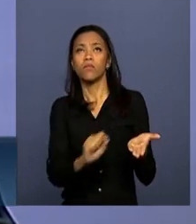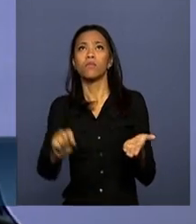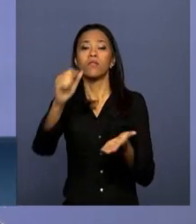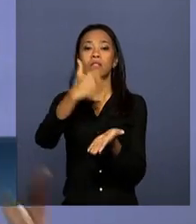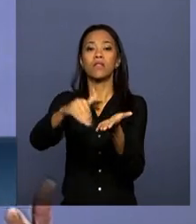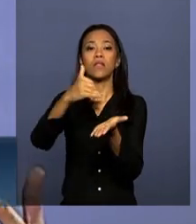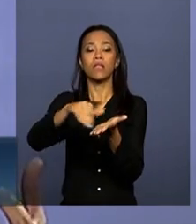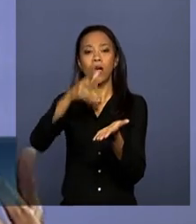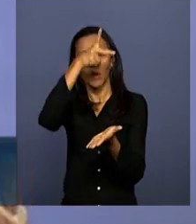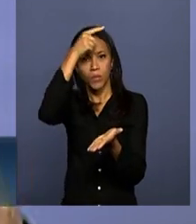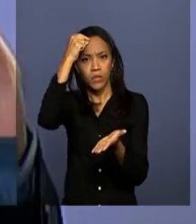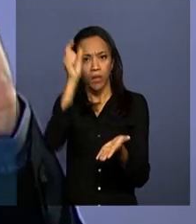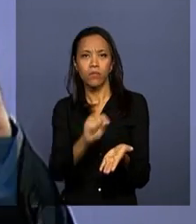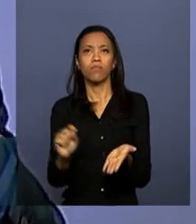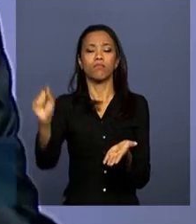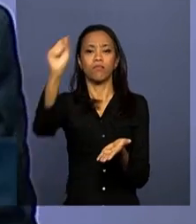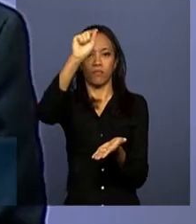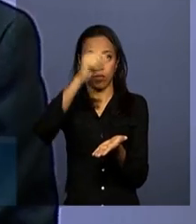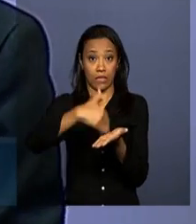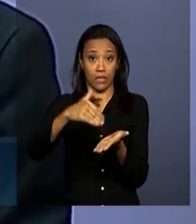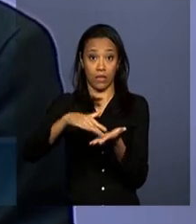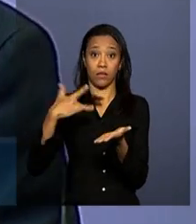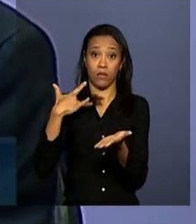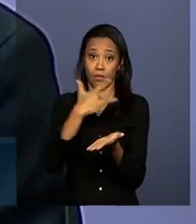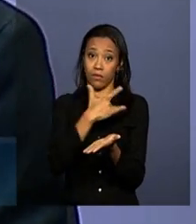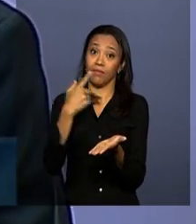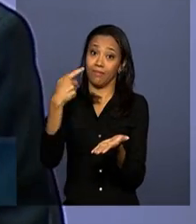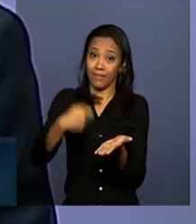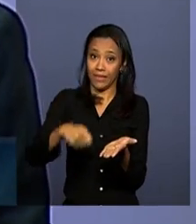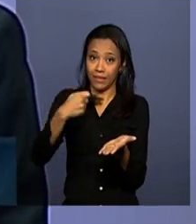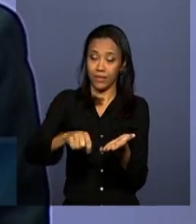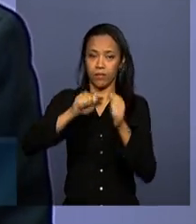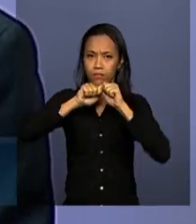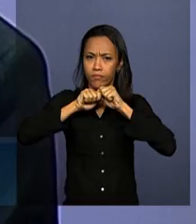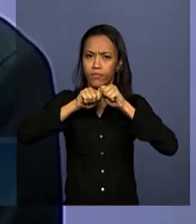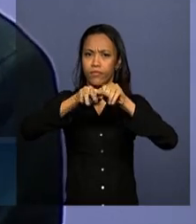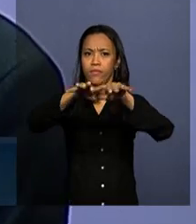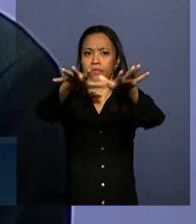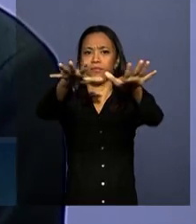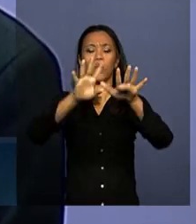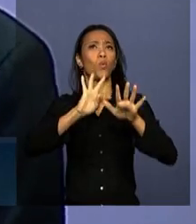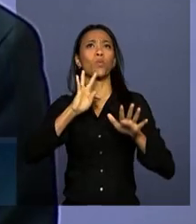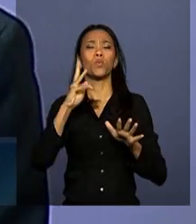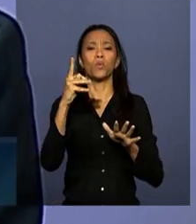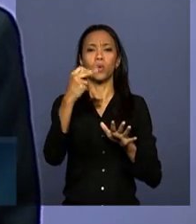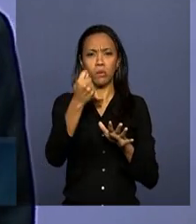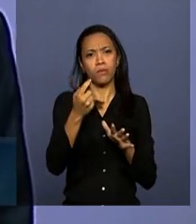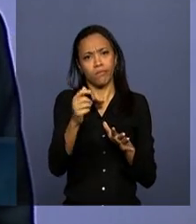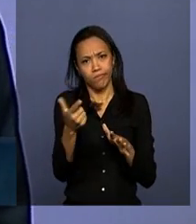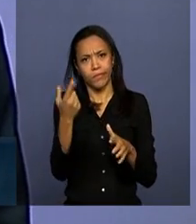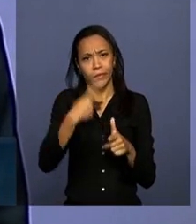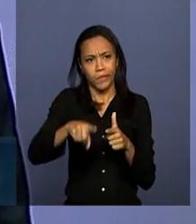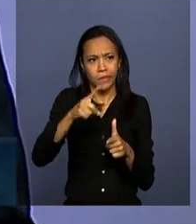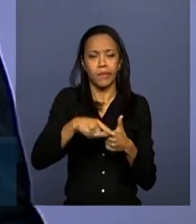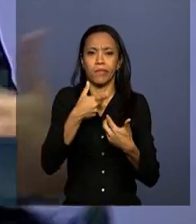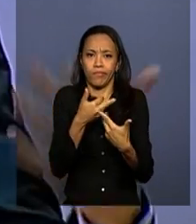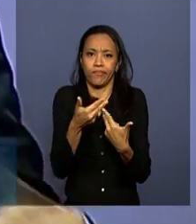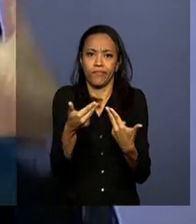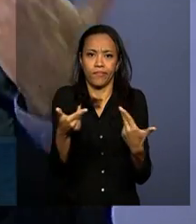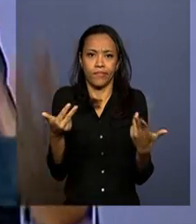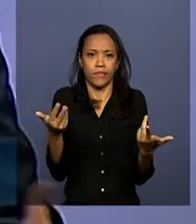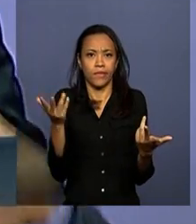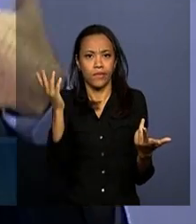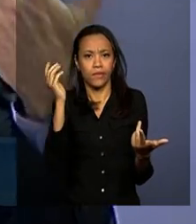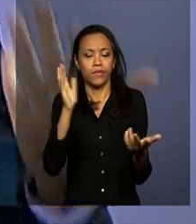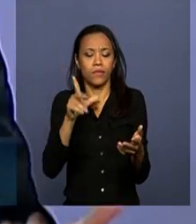aqui, porque, objetivamente, vai ter que se expressar numa ampla pactuação, né, com todas as dificuldades que isso significa, de como